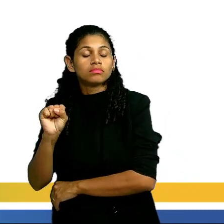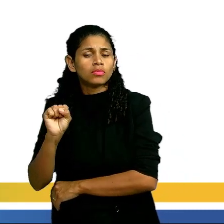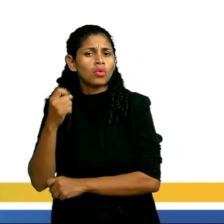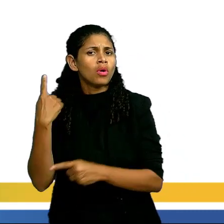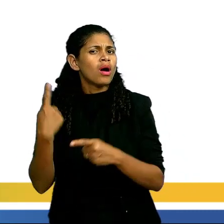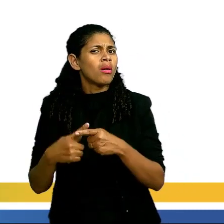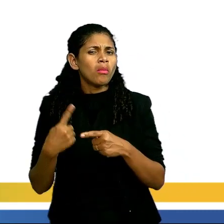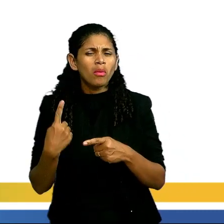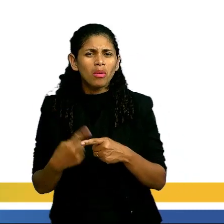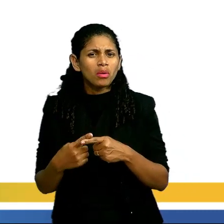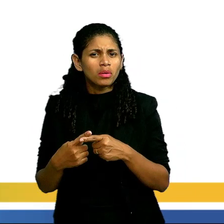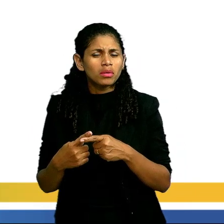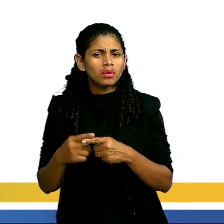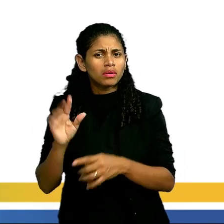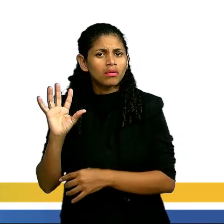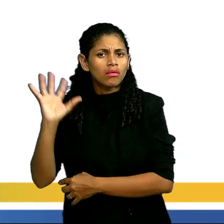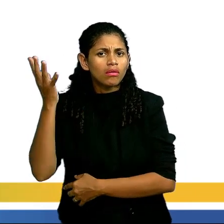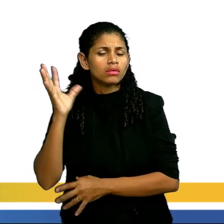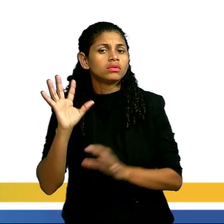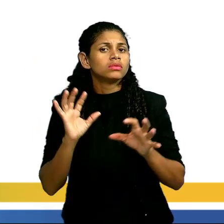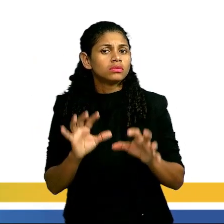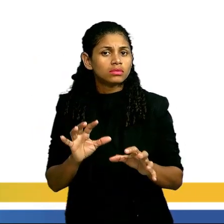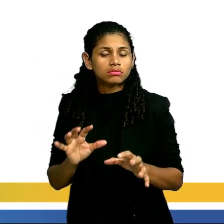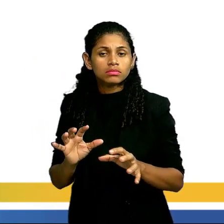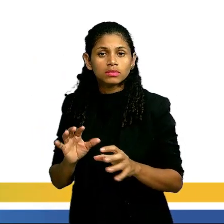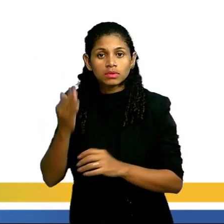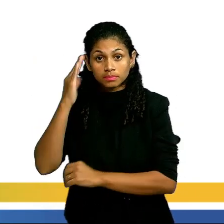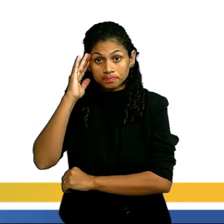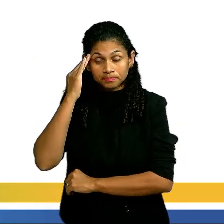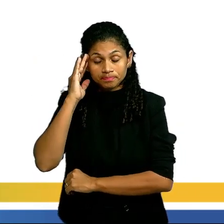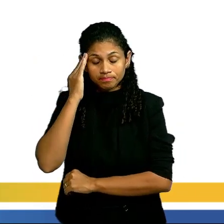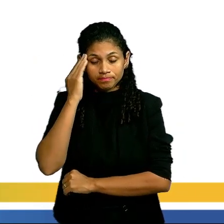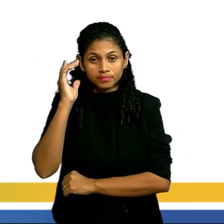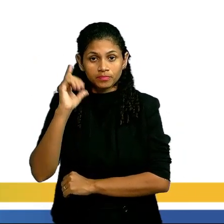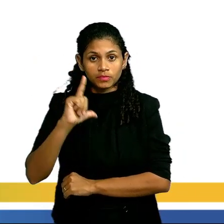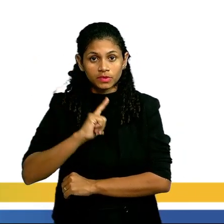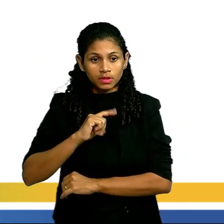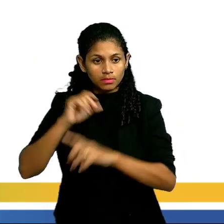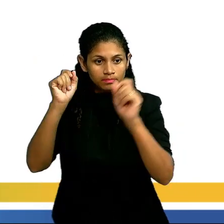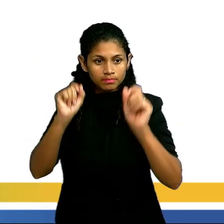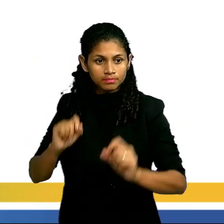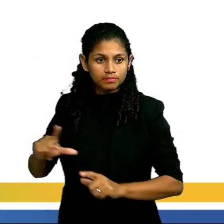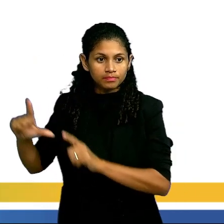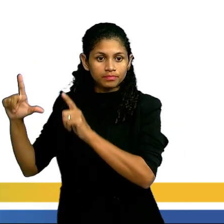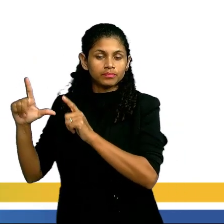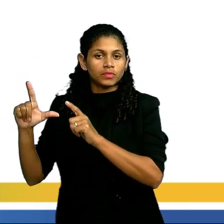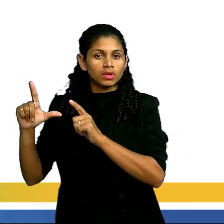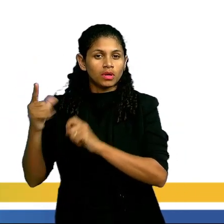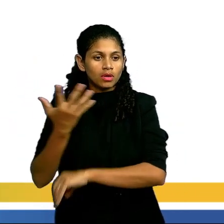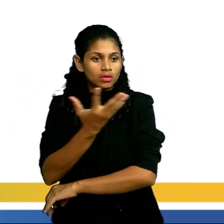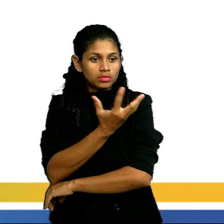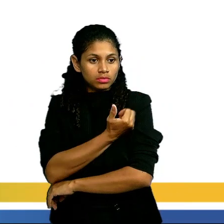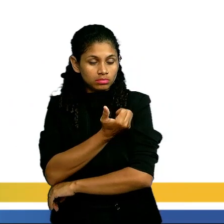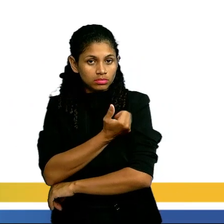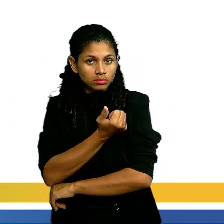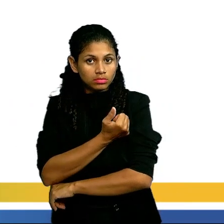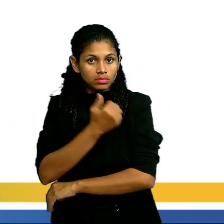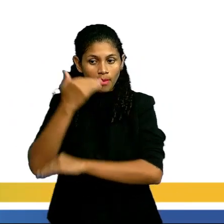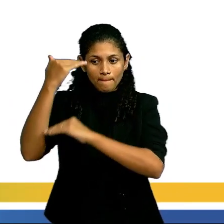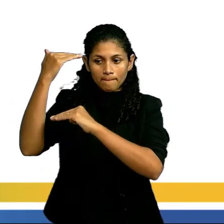se torna essa base? Vamos entender. Na sua tela você tem aí numerado, né, as etapas desse